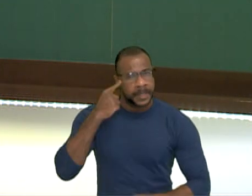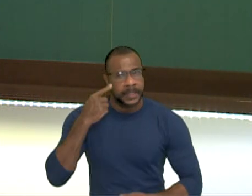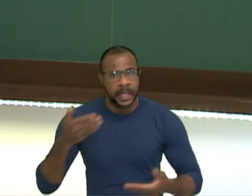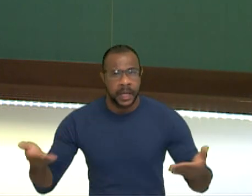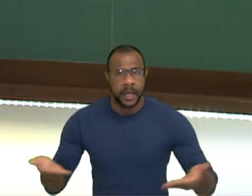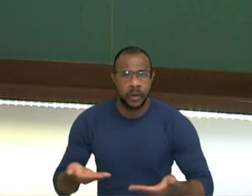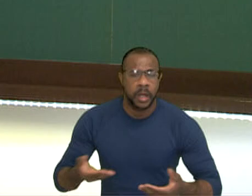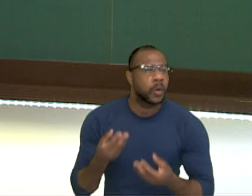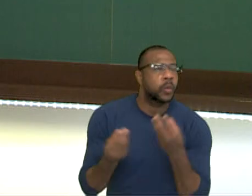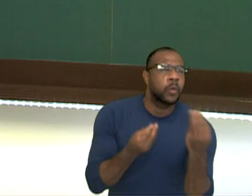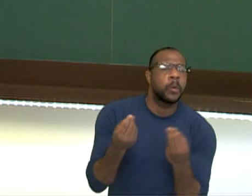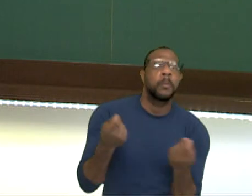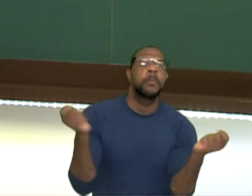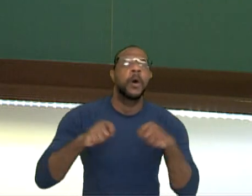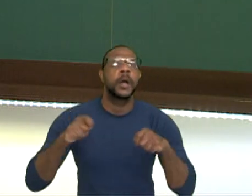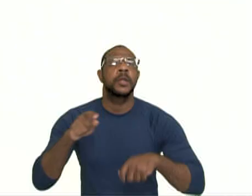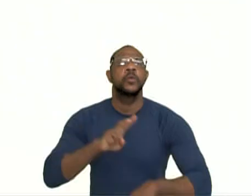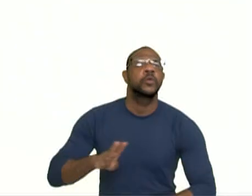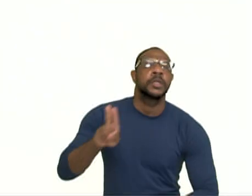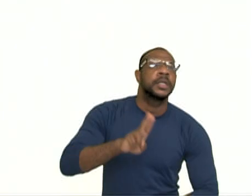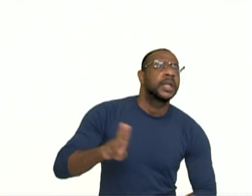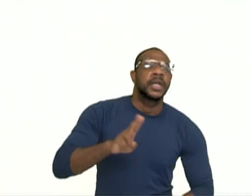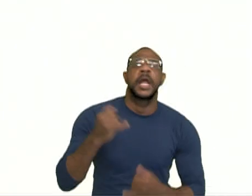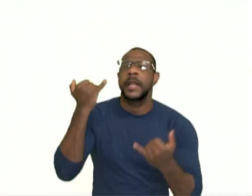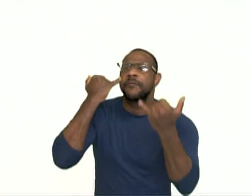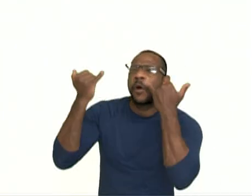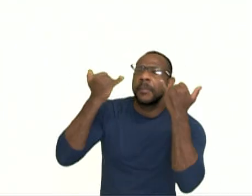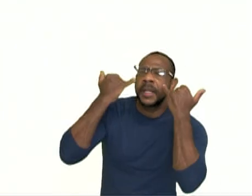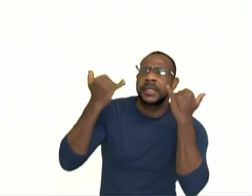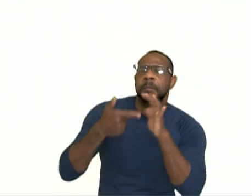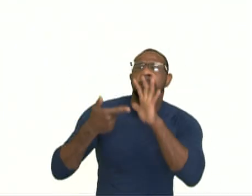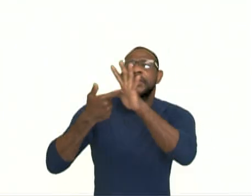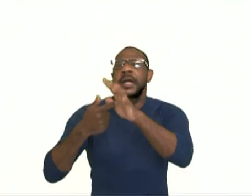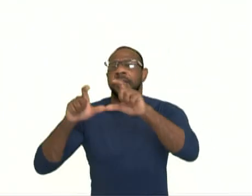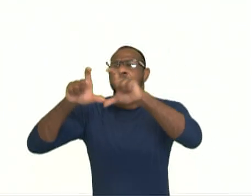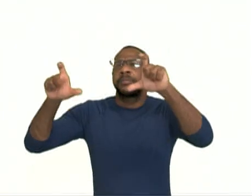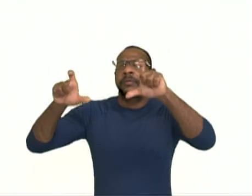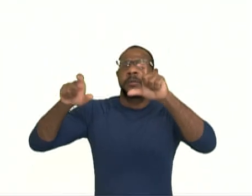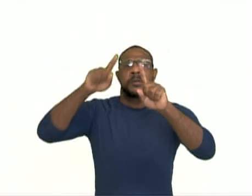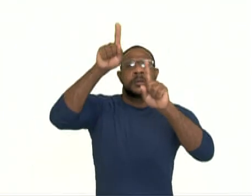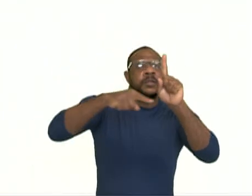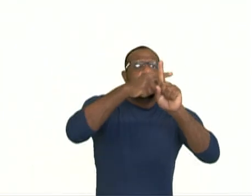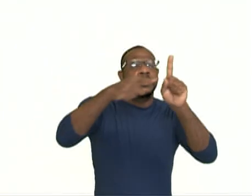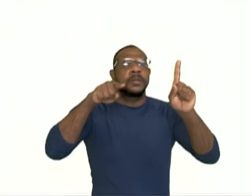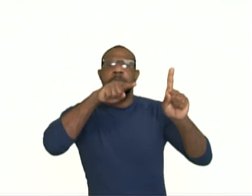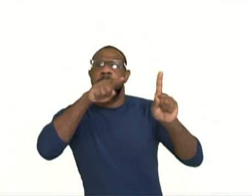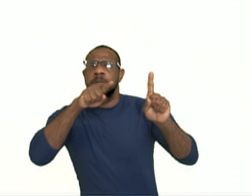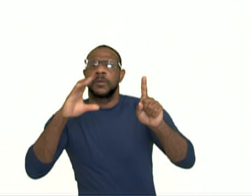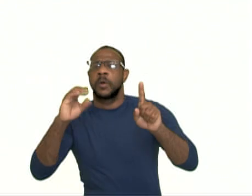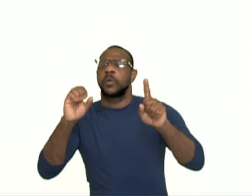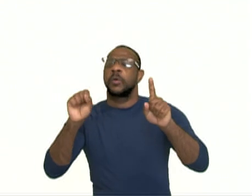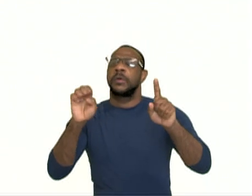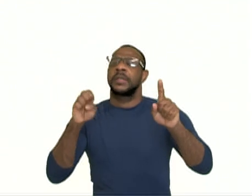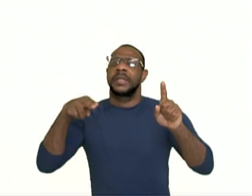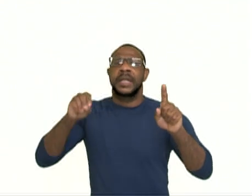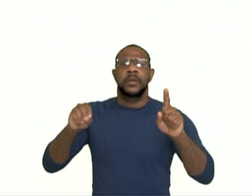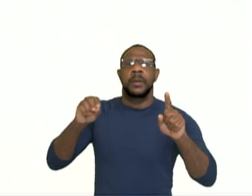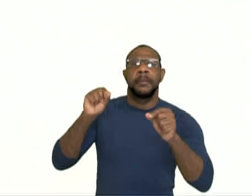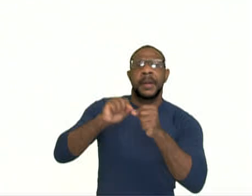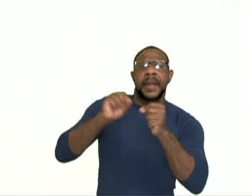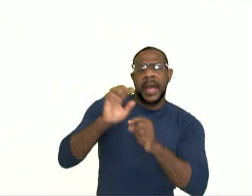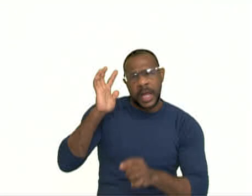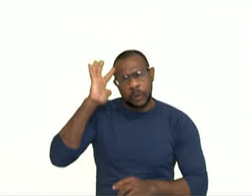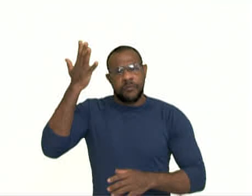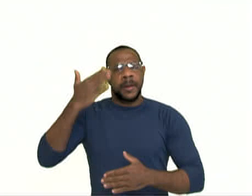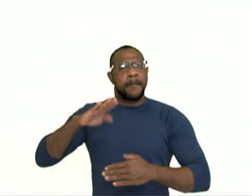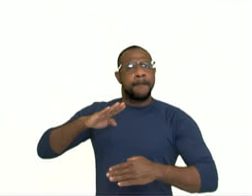nós podemos utilizar as informações apresentadas no gráfico da função cosseno para resolver